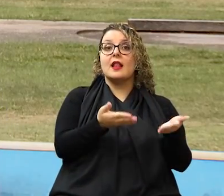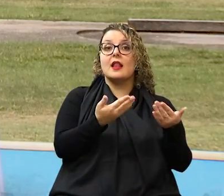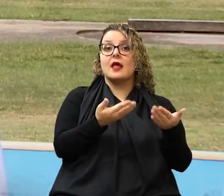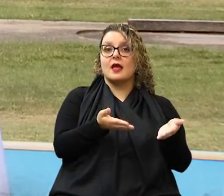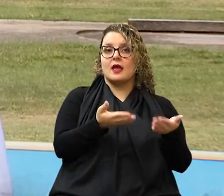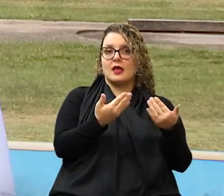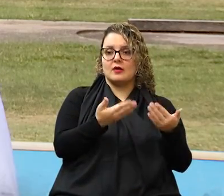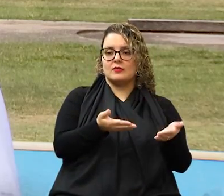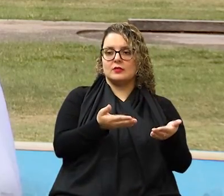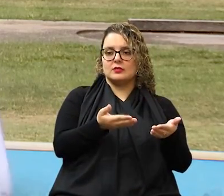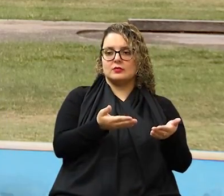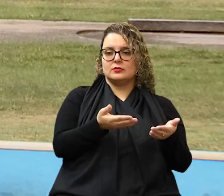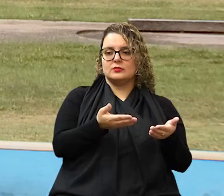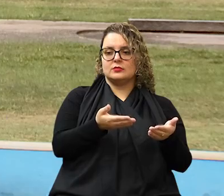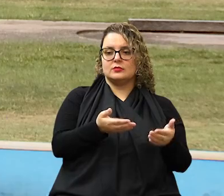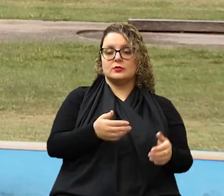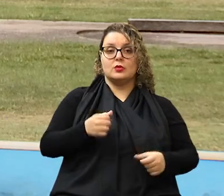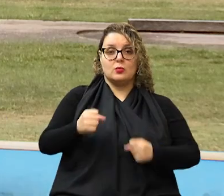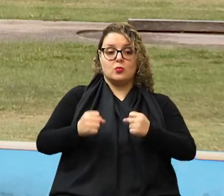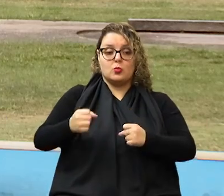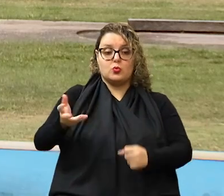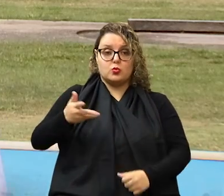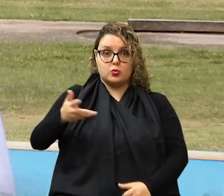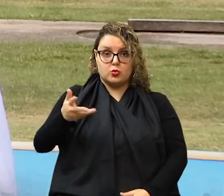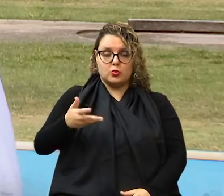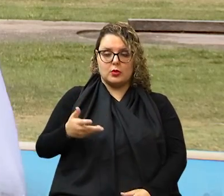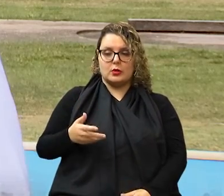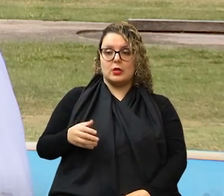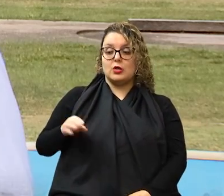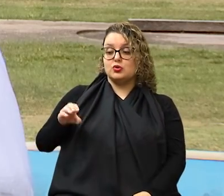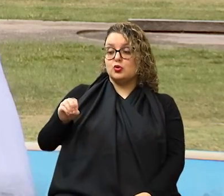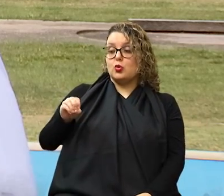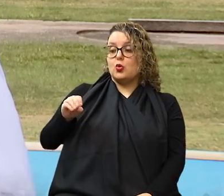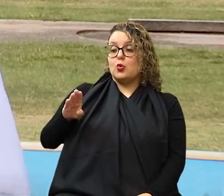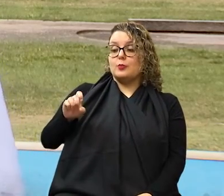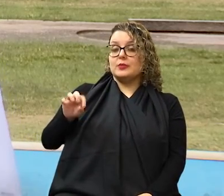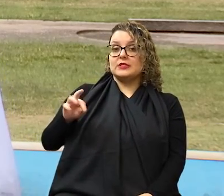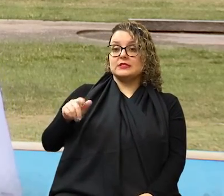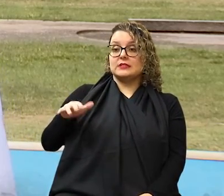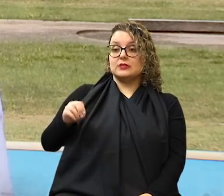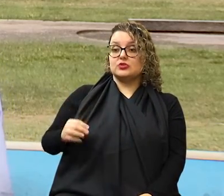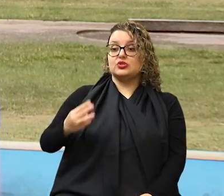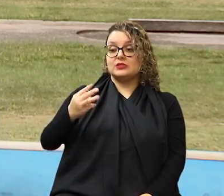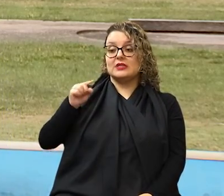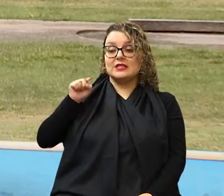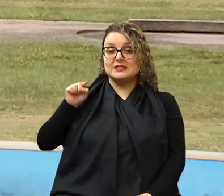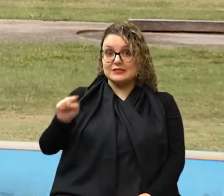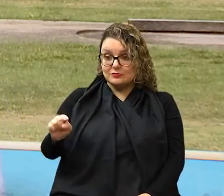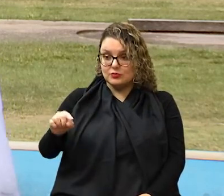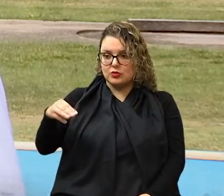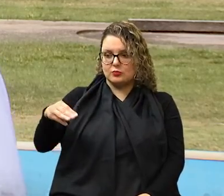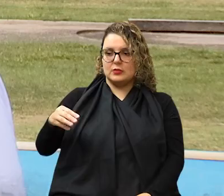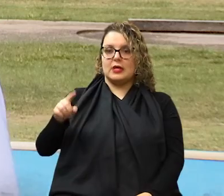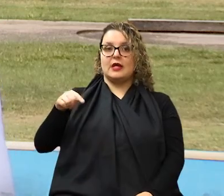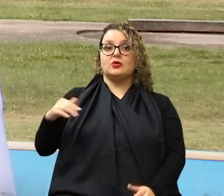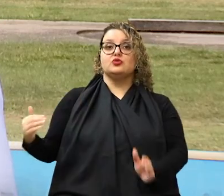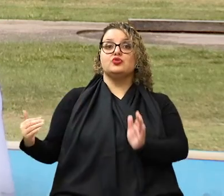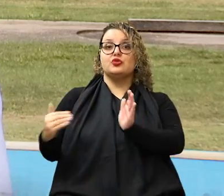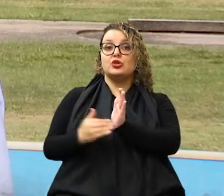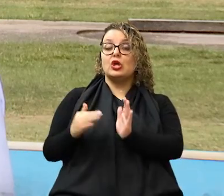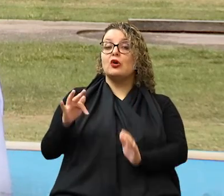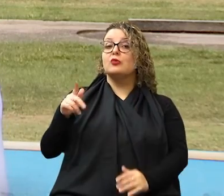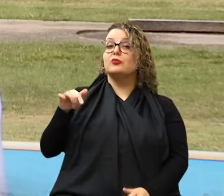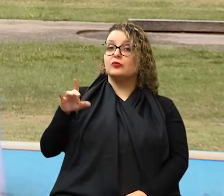é leve, né? E são corridas com velocidade. A prova de obstáculos já é uma prova de 3.000 metros, então ela é uma prova de